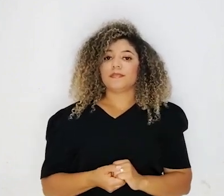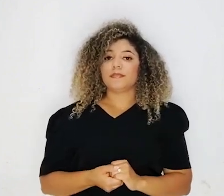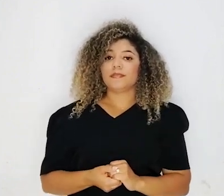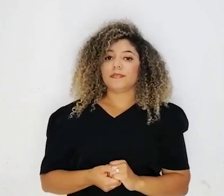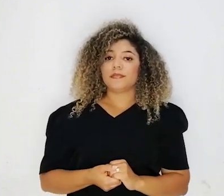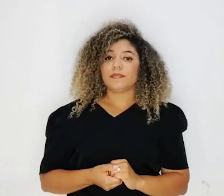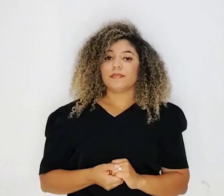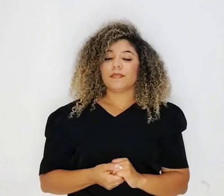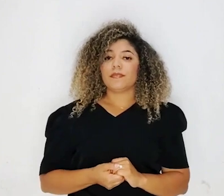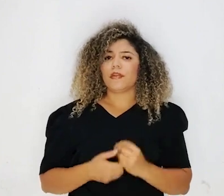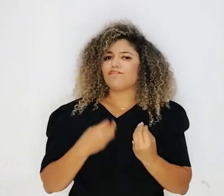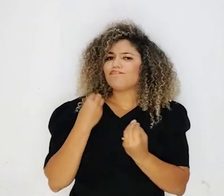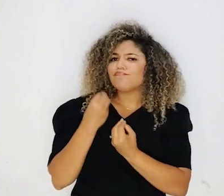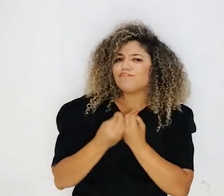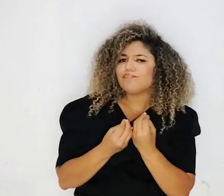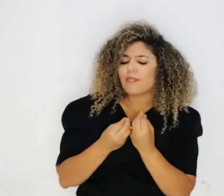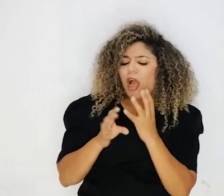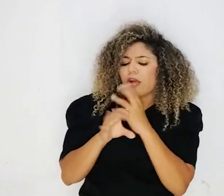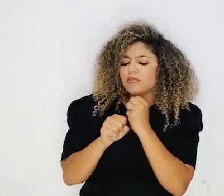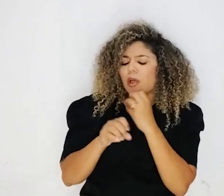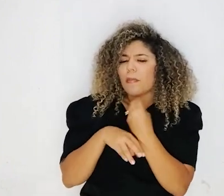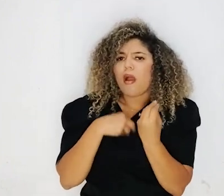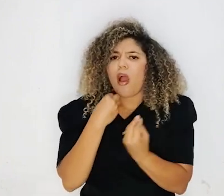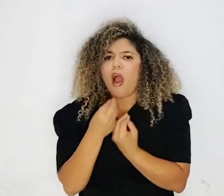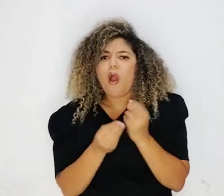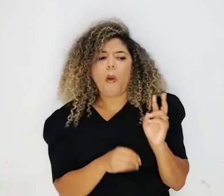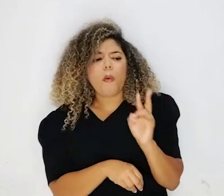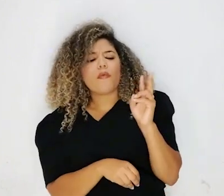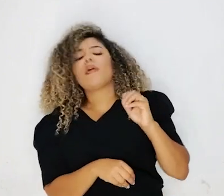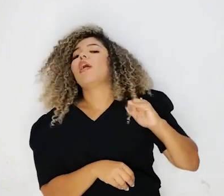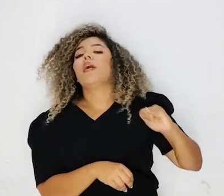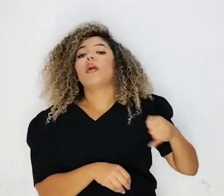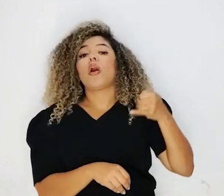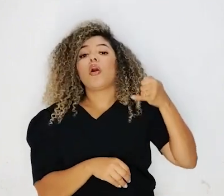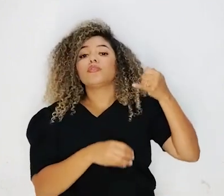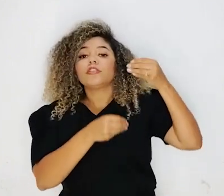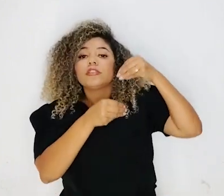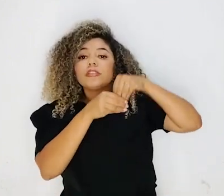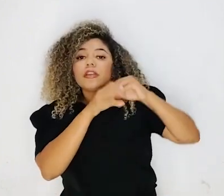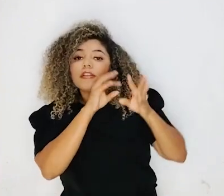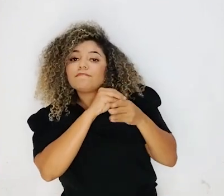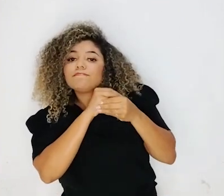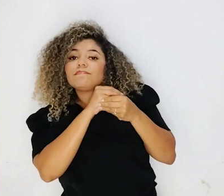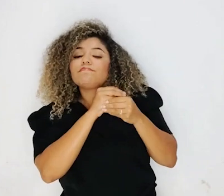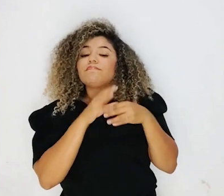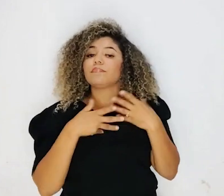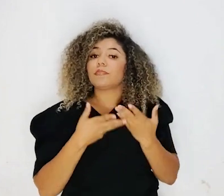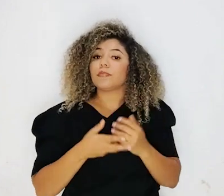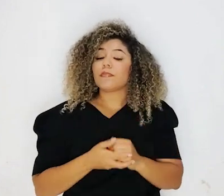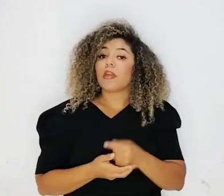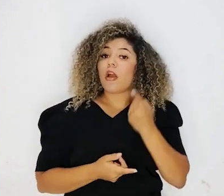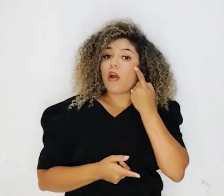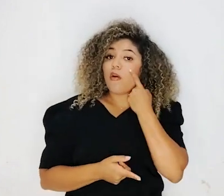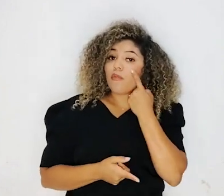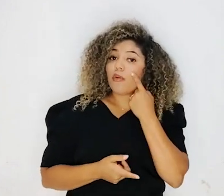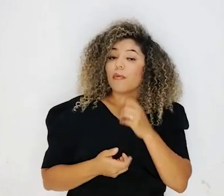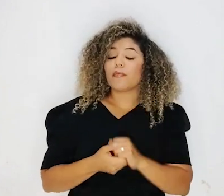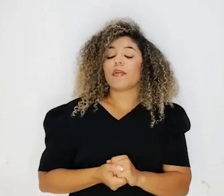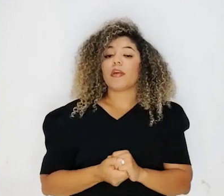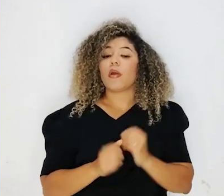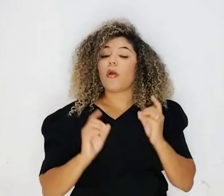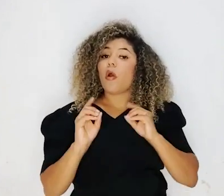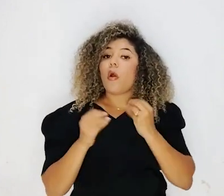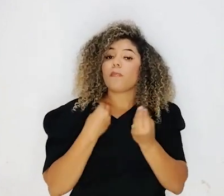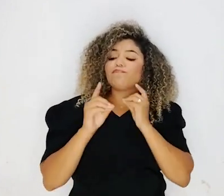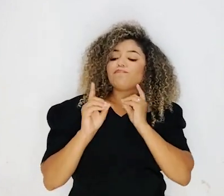285. Então, como que a gente pode calcular o valor dos juros embutido aqui? Então, vamos ver como achar